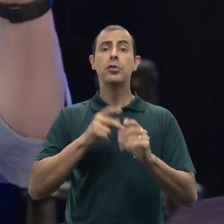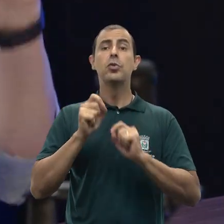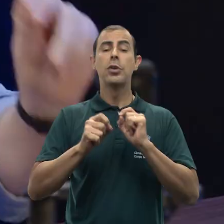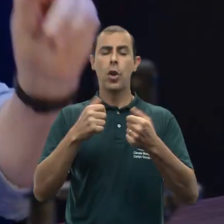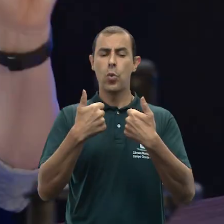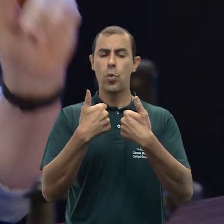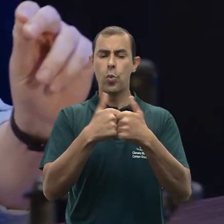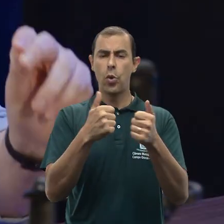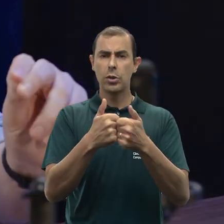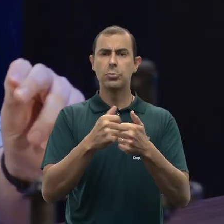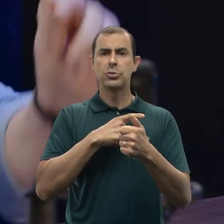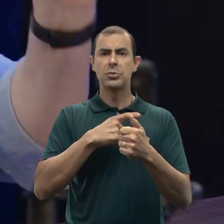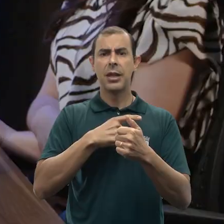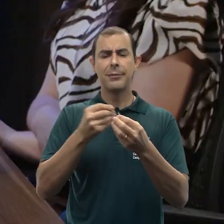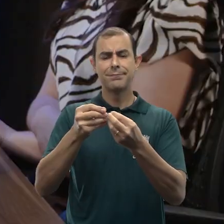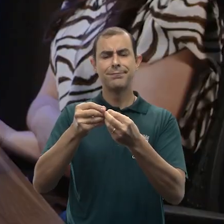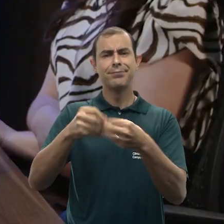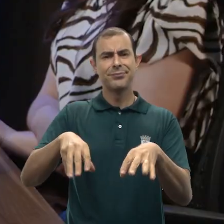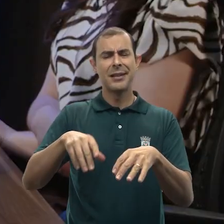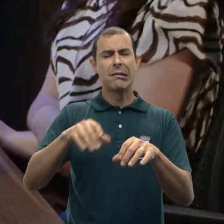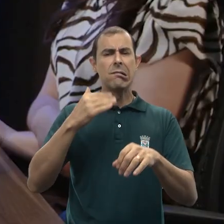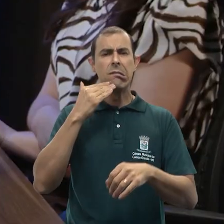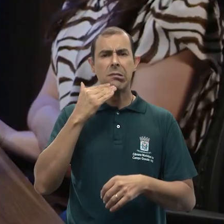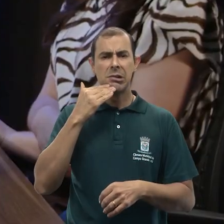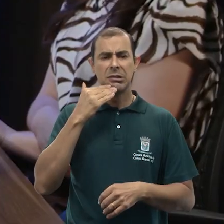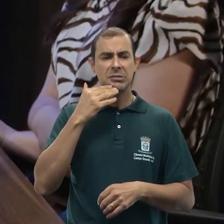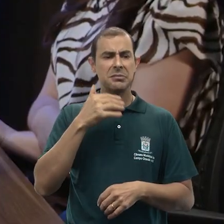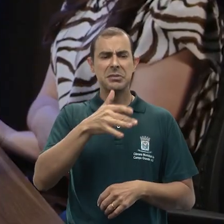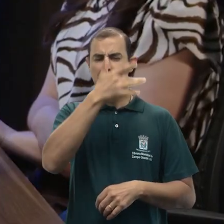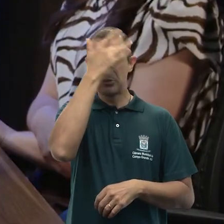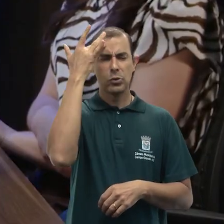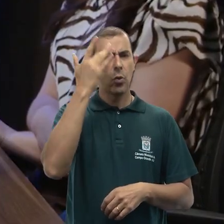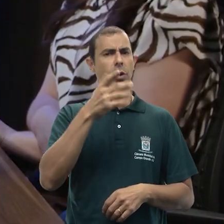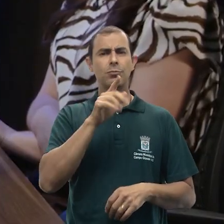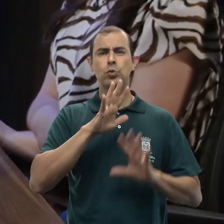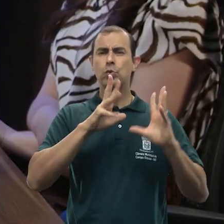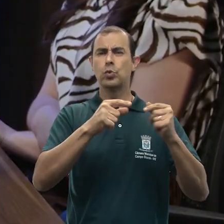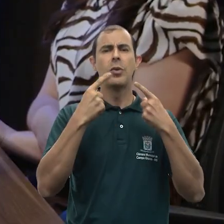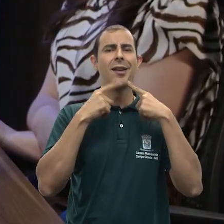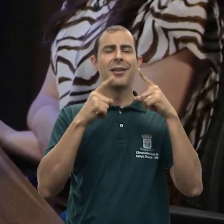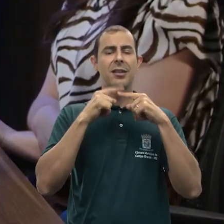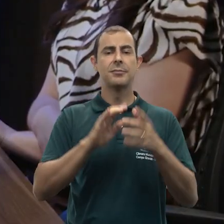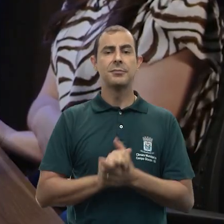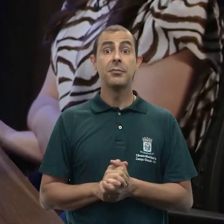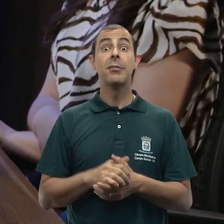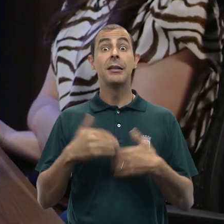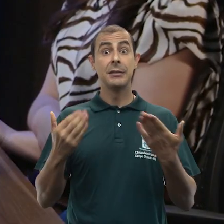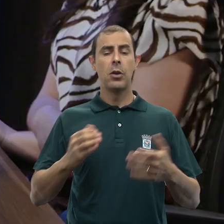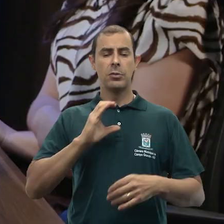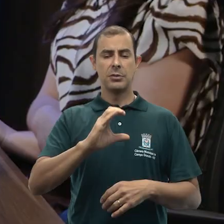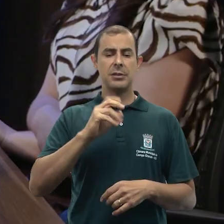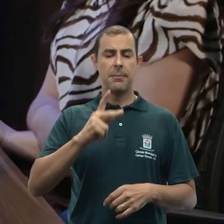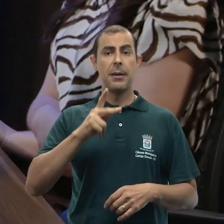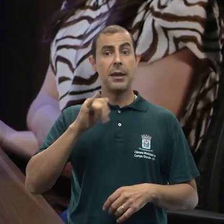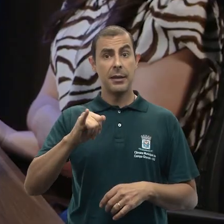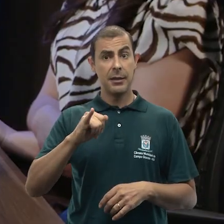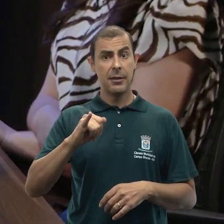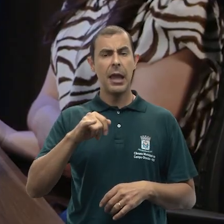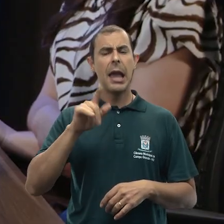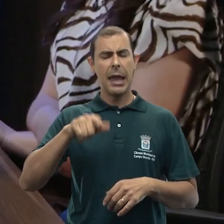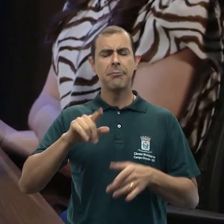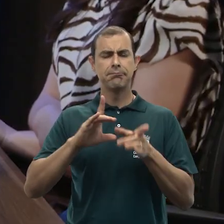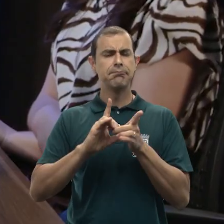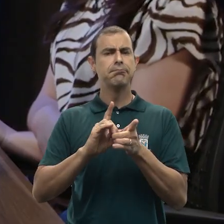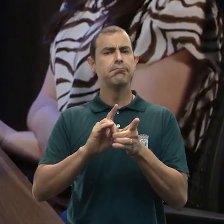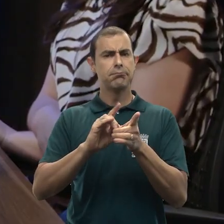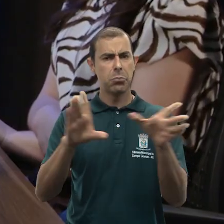o transporte está sucateado e as pessoas não se sentem representadas dentro desse transporte. Então, foi uma CPI, está sendo uma